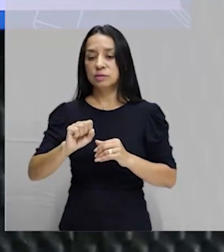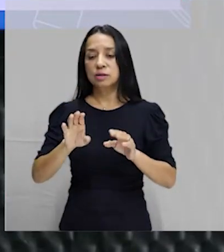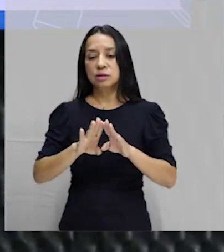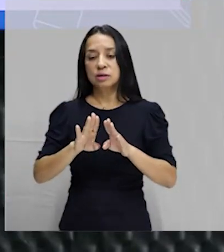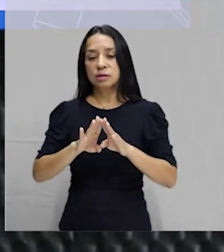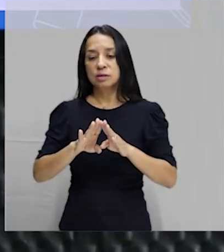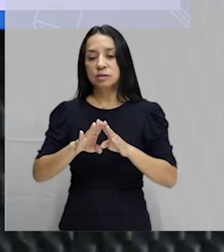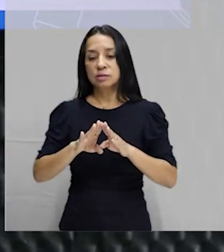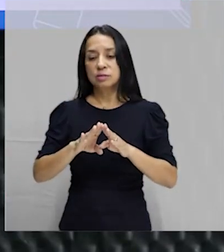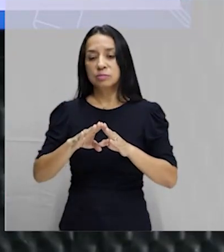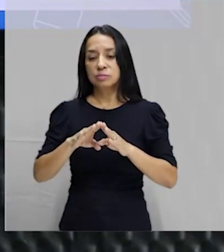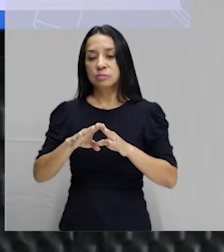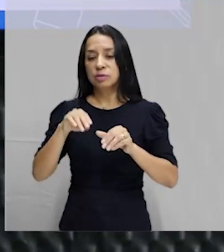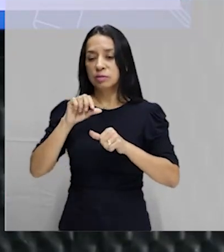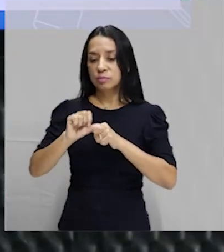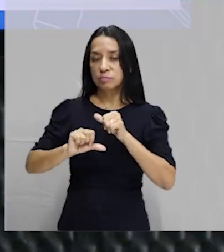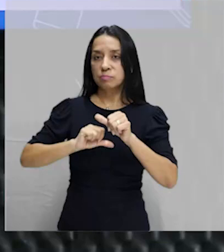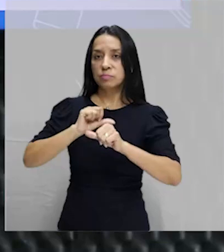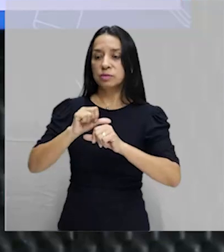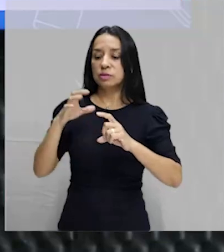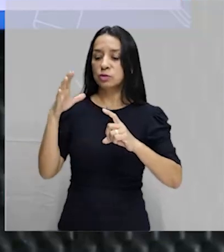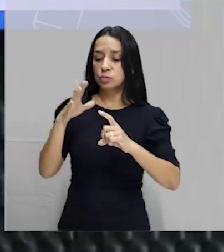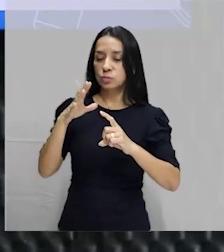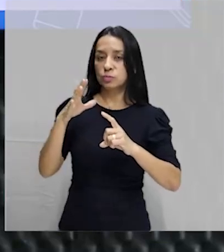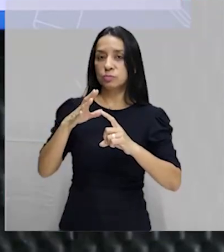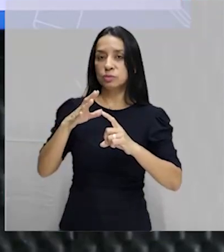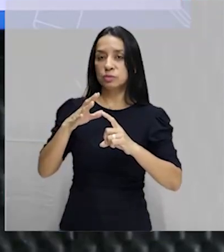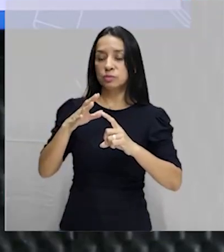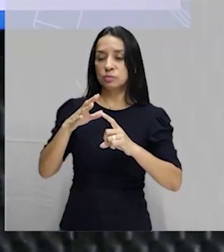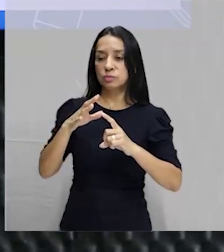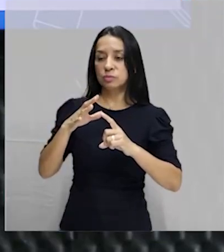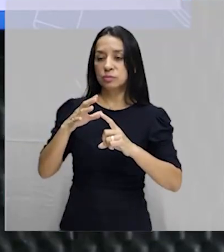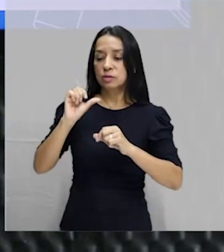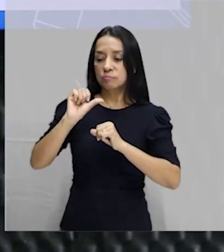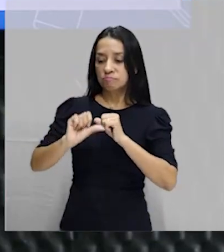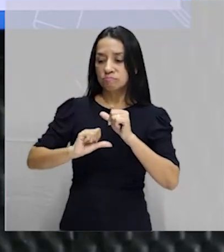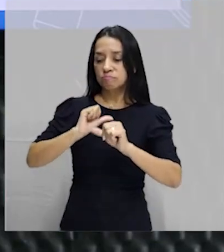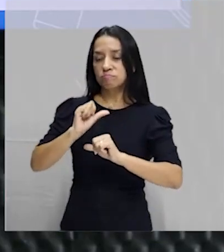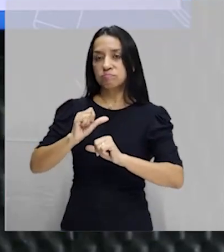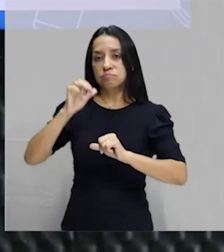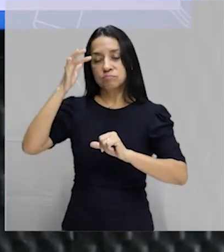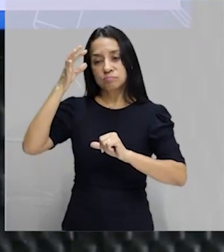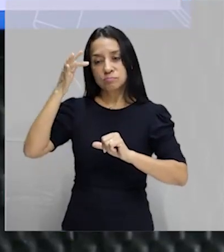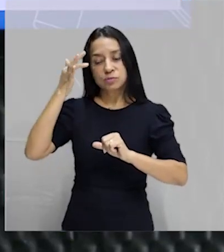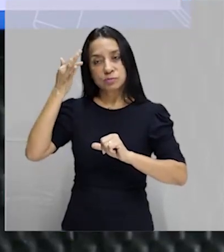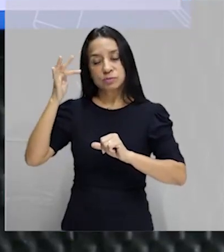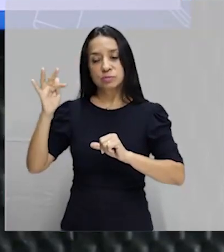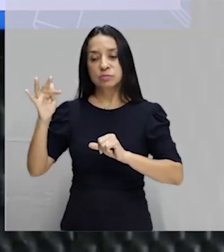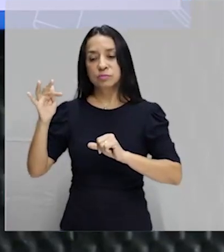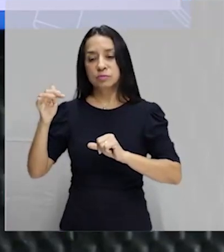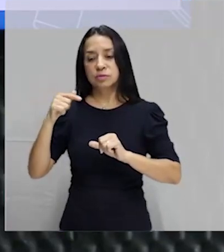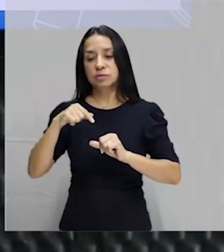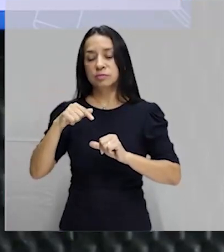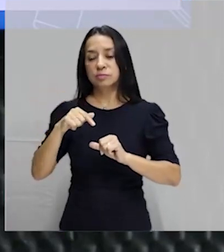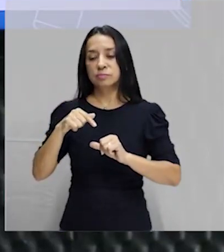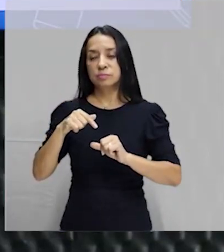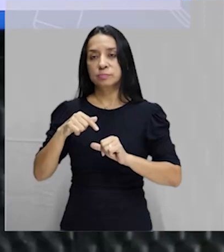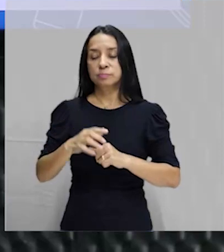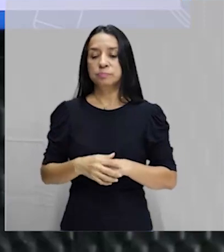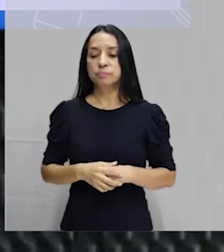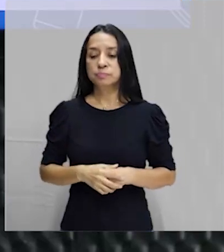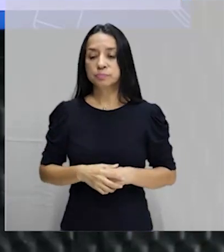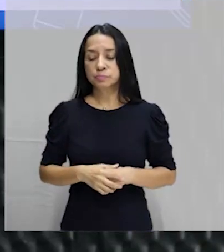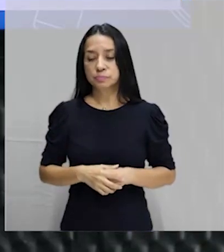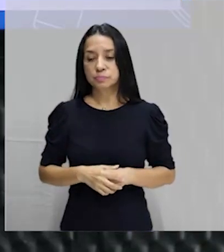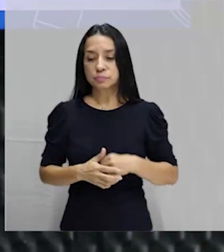a filosofia. A partir do momento que eu tenho a desorganização das comunidades gentílicas, nós temos a presença da passagem do mito